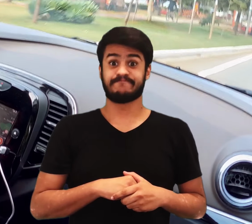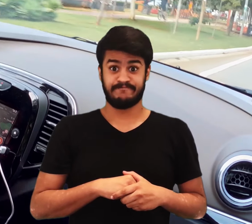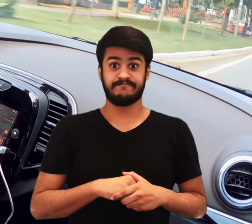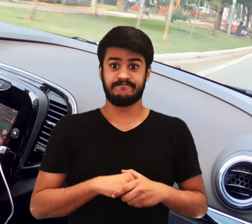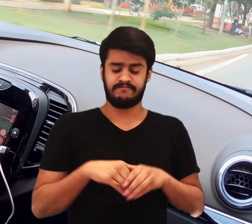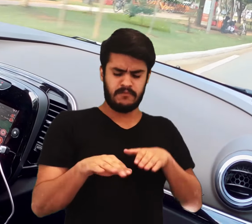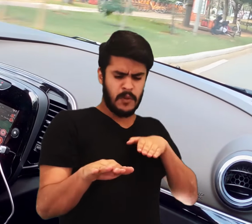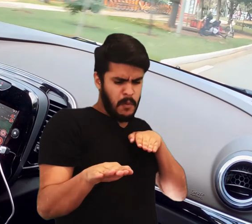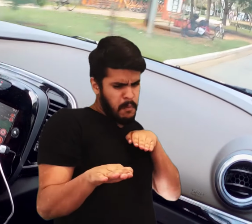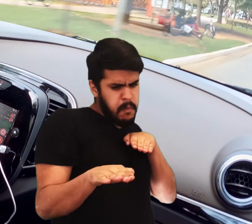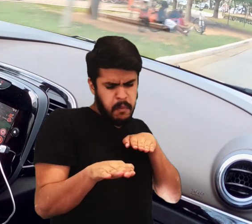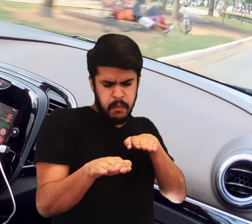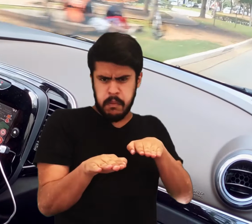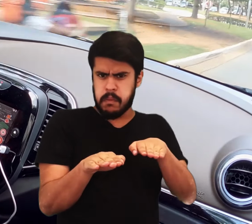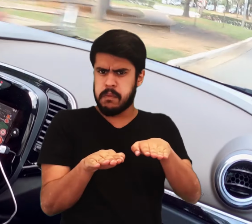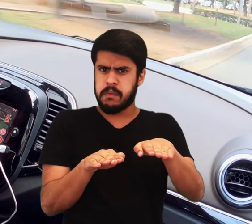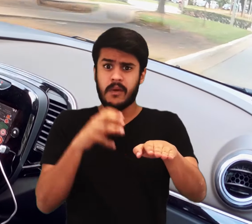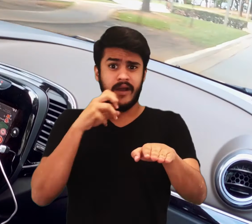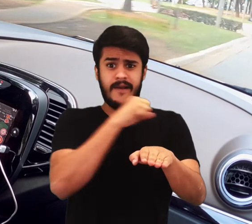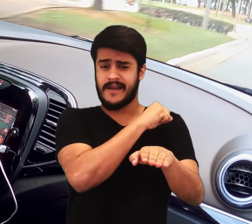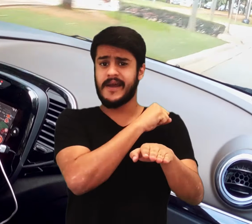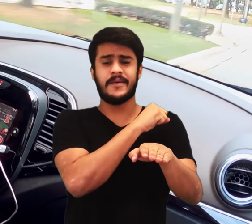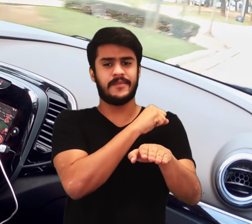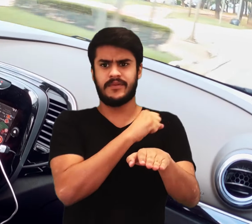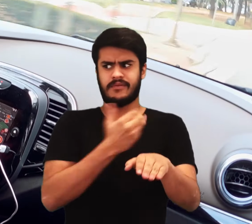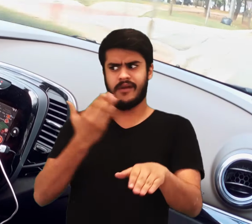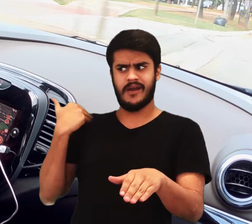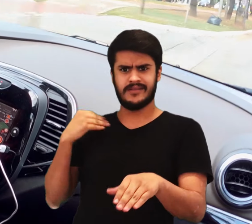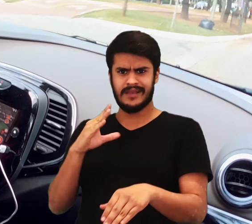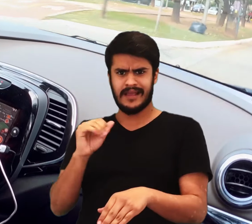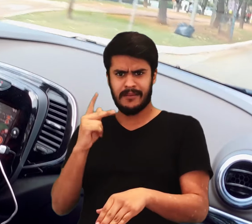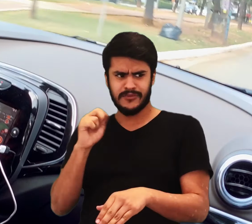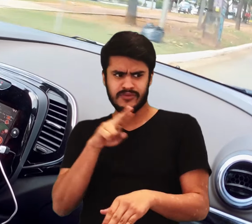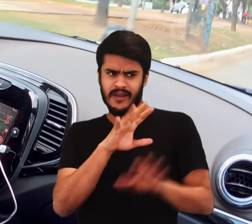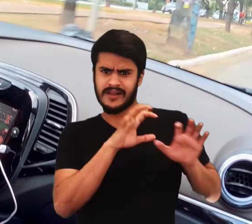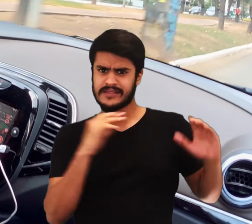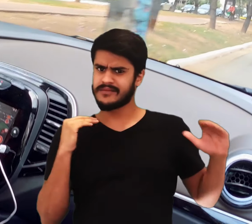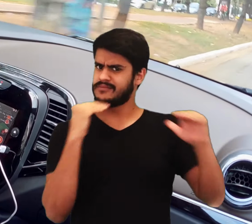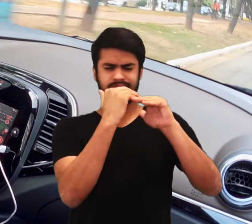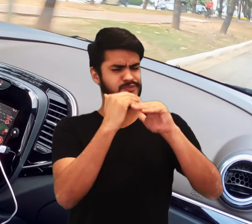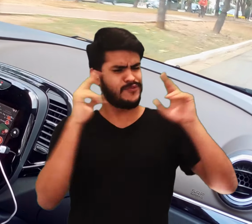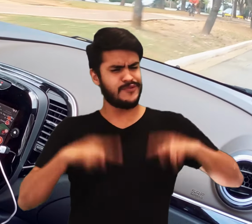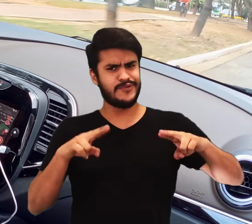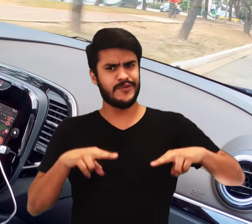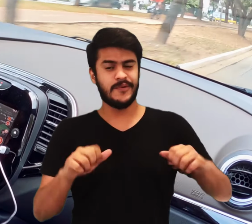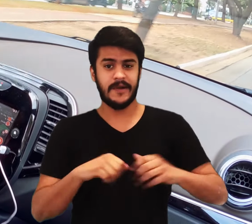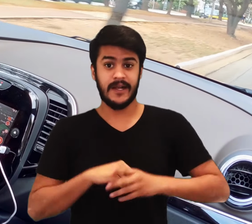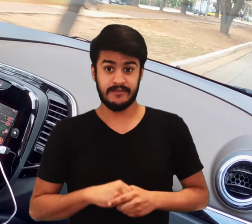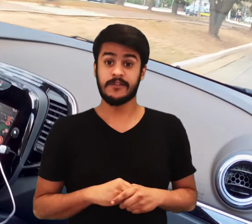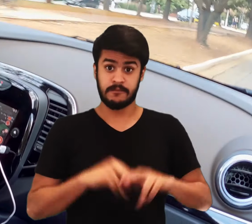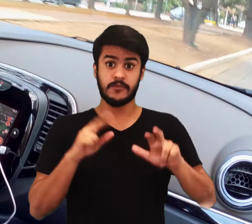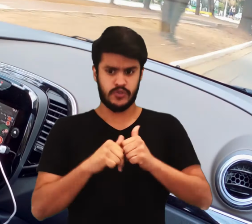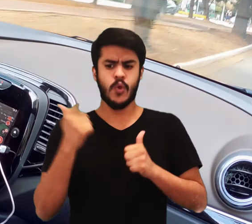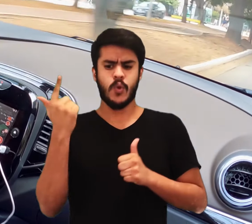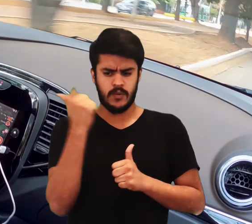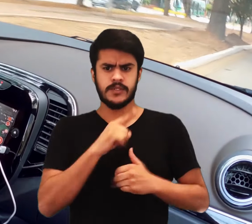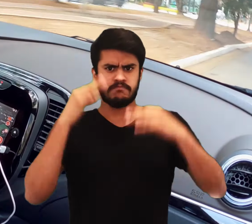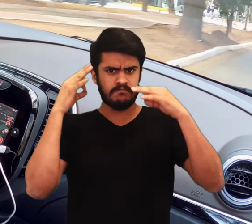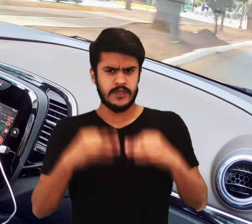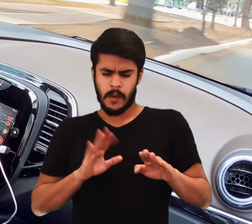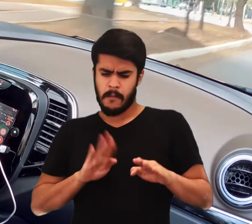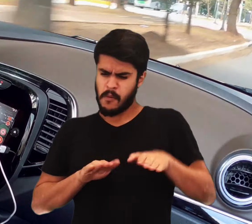Agora, você tem uma desenvoltura que, putz, nunca teve antes da história, Captur, né? Então, agora você tem um